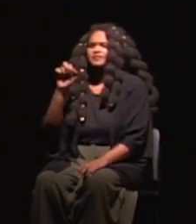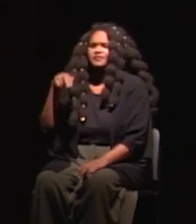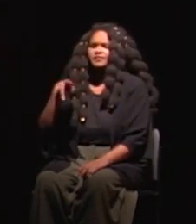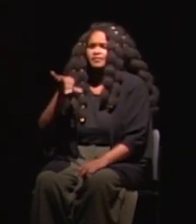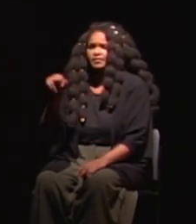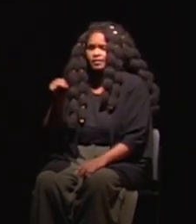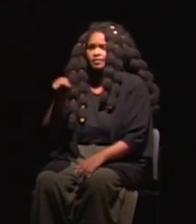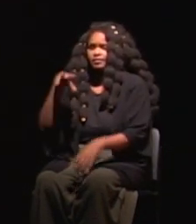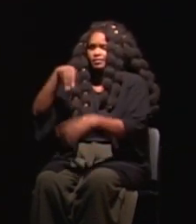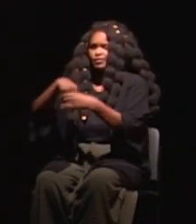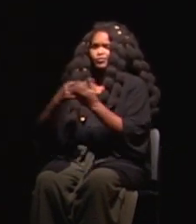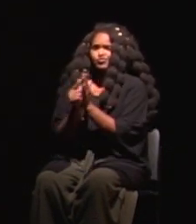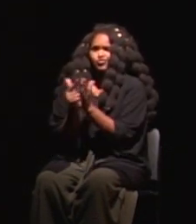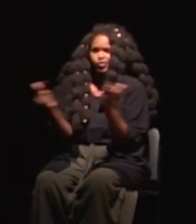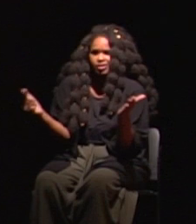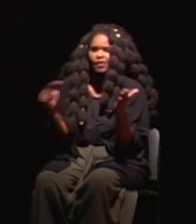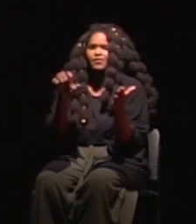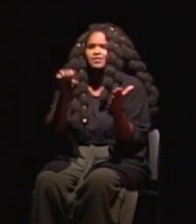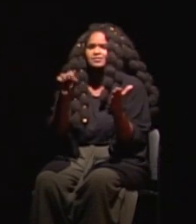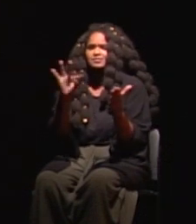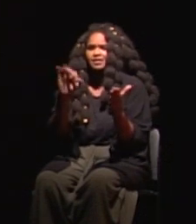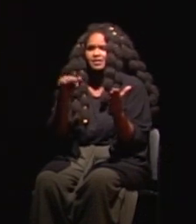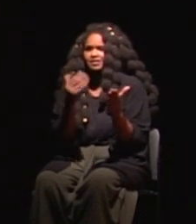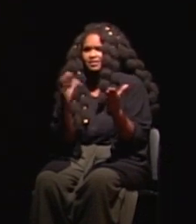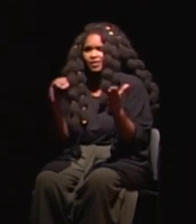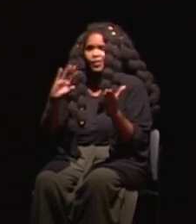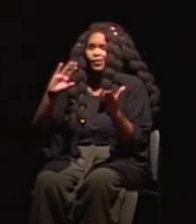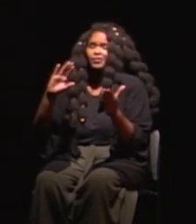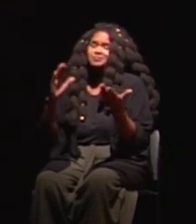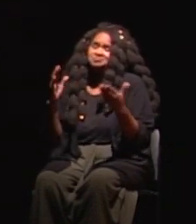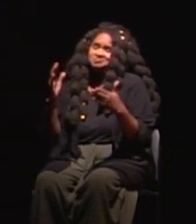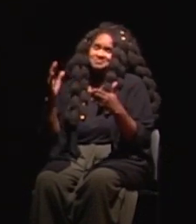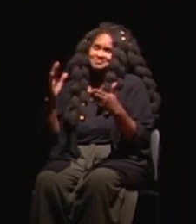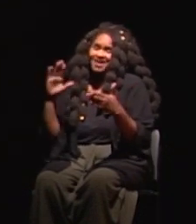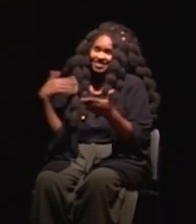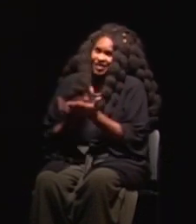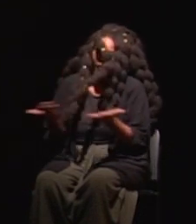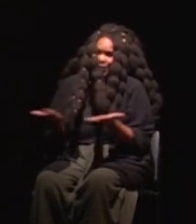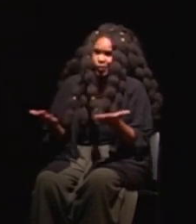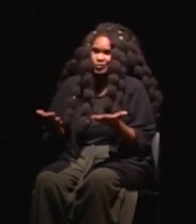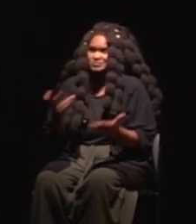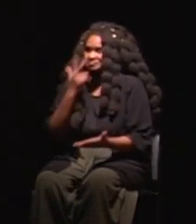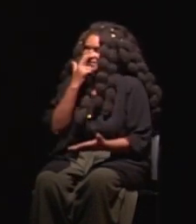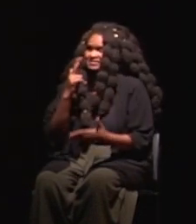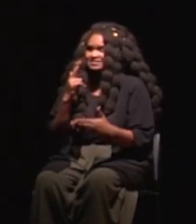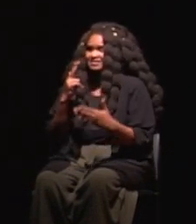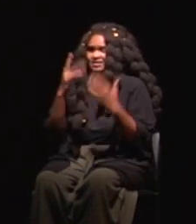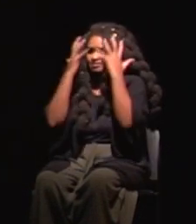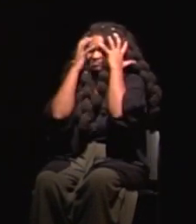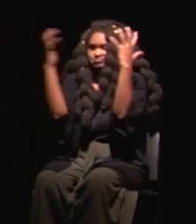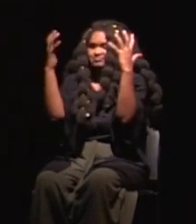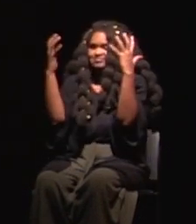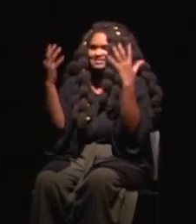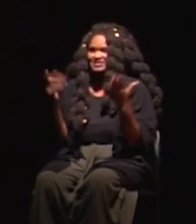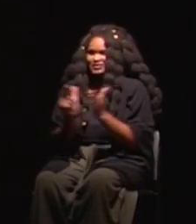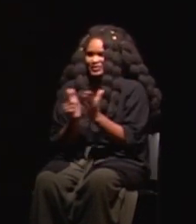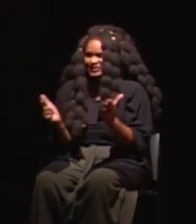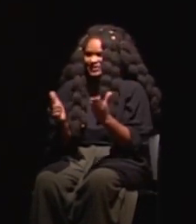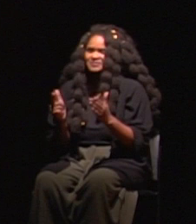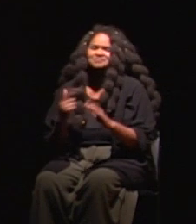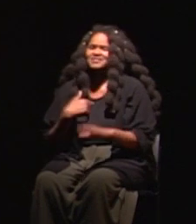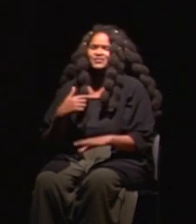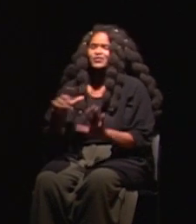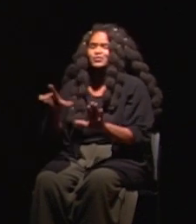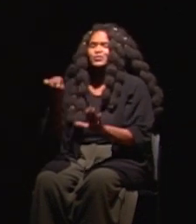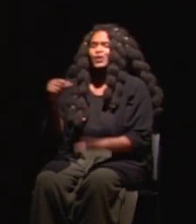o Estadão que até hoje é a nossa dor de cabeça sempre, eu vou pegar outra